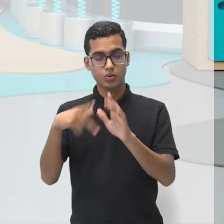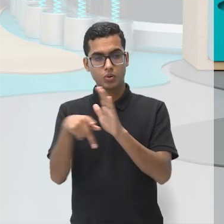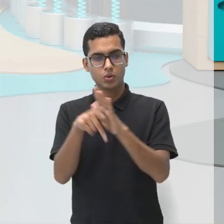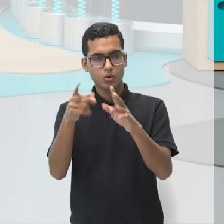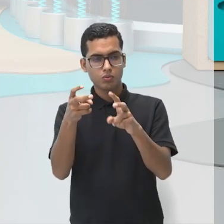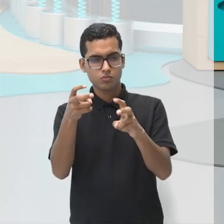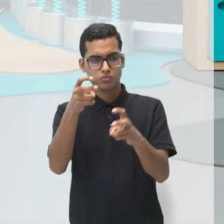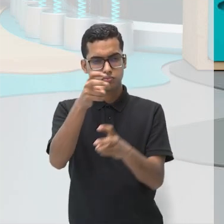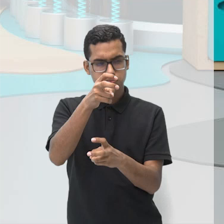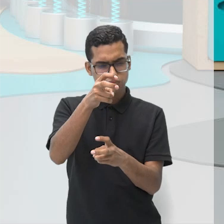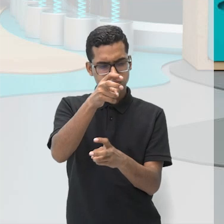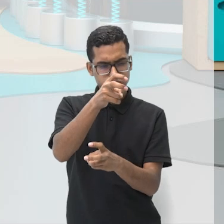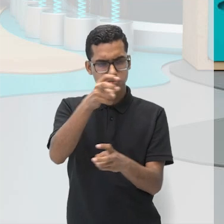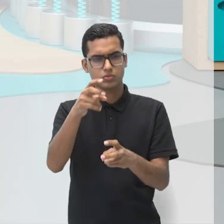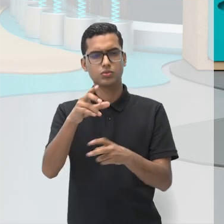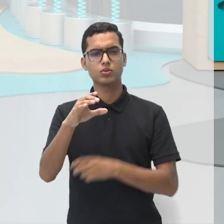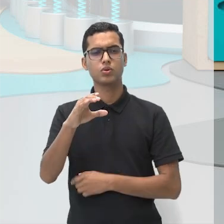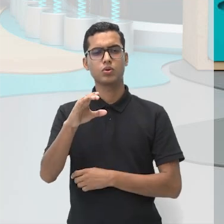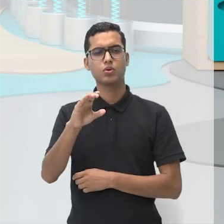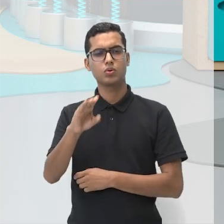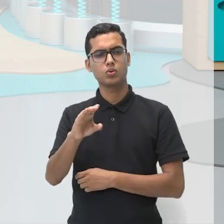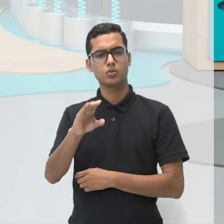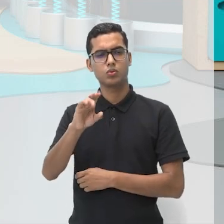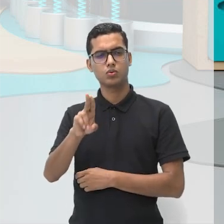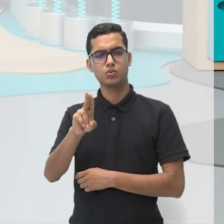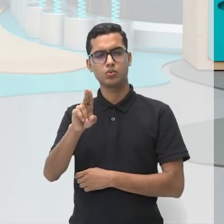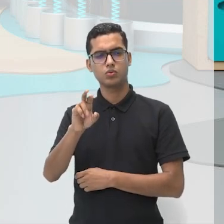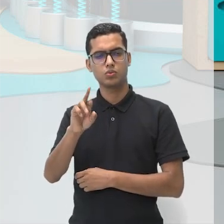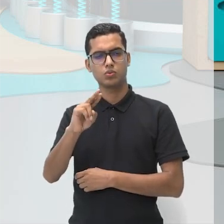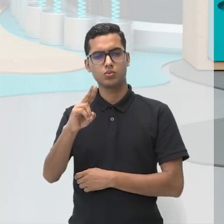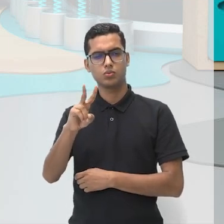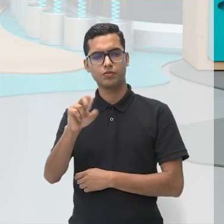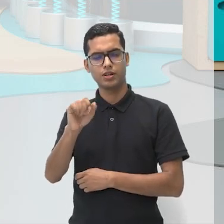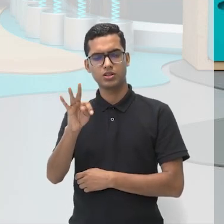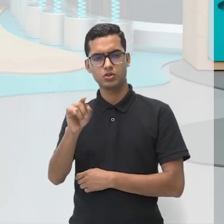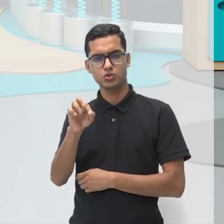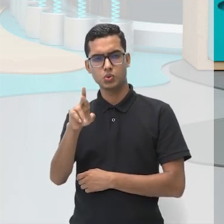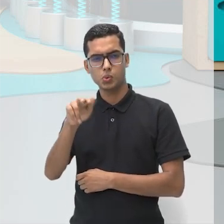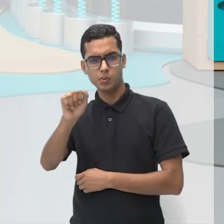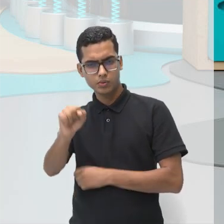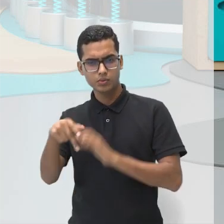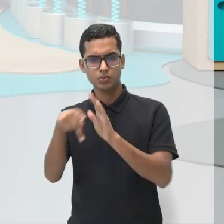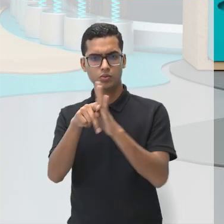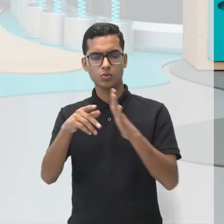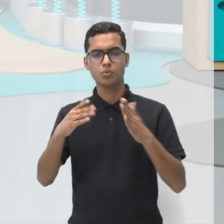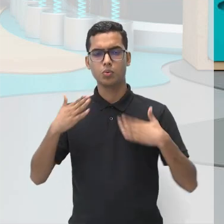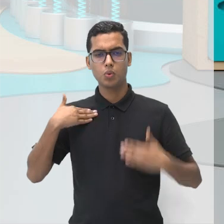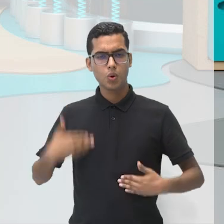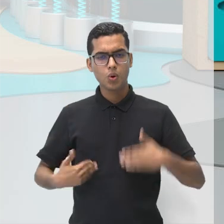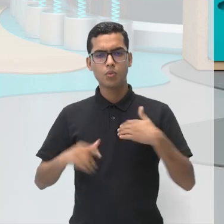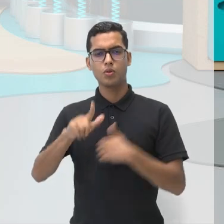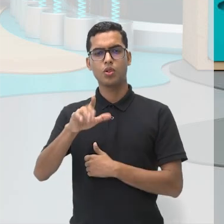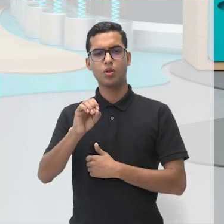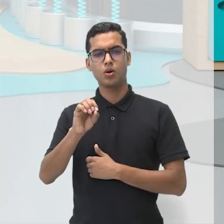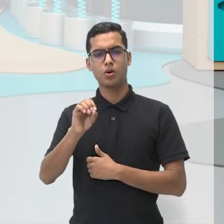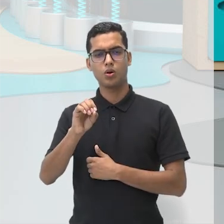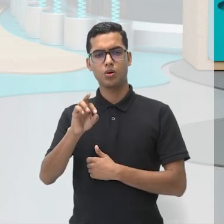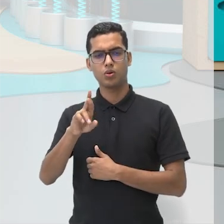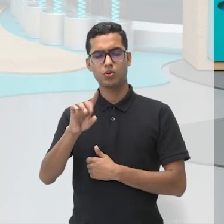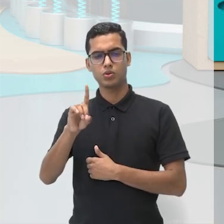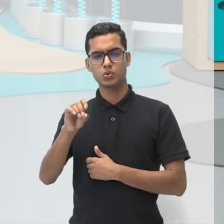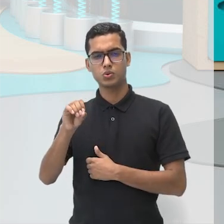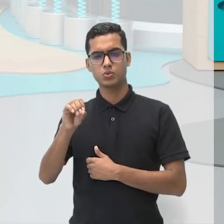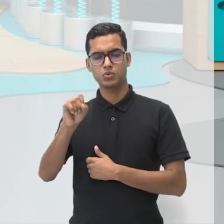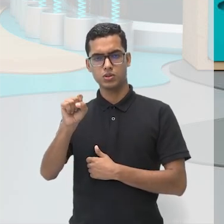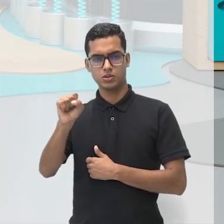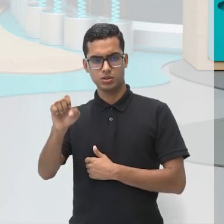curvaturas fisiológicas, que a gente vai ter aí a lordose e a cifose, assim como desvios no sentido lateral, que são